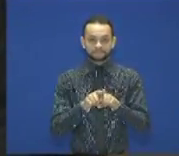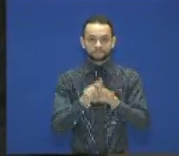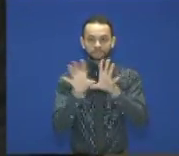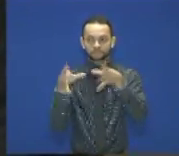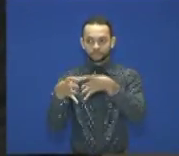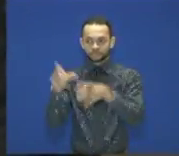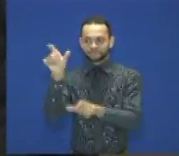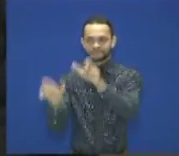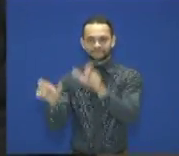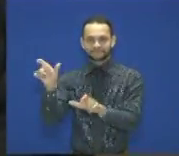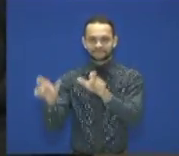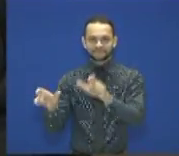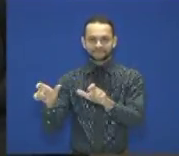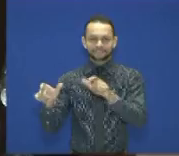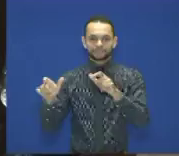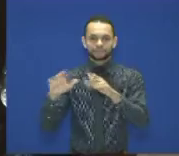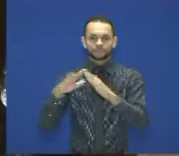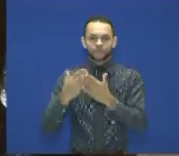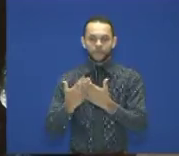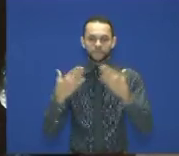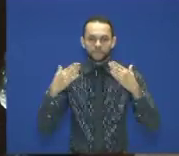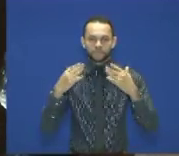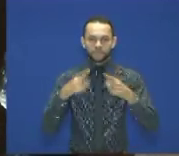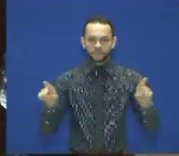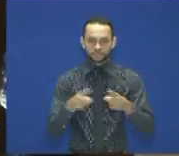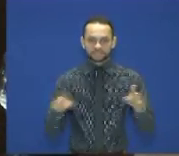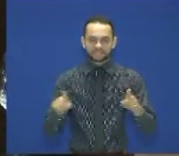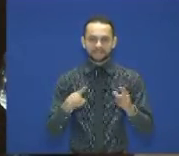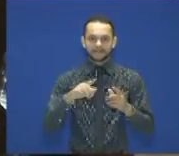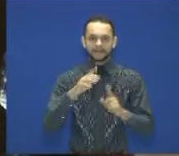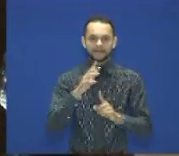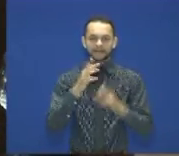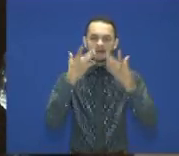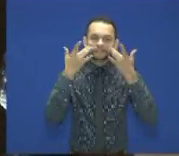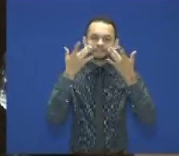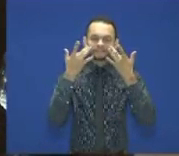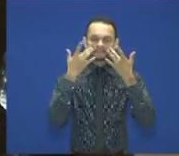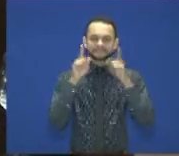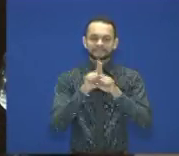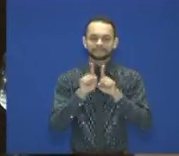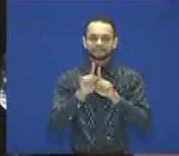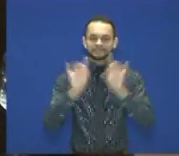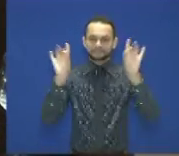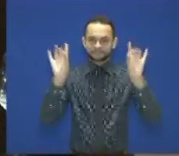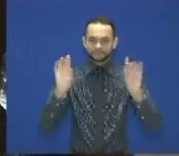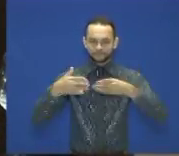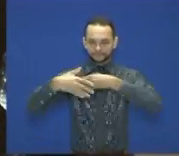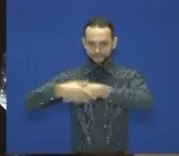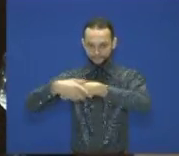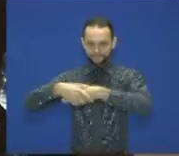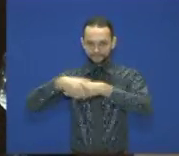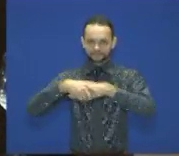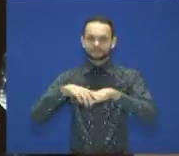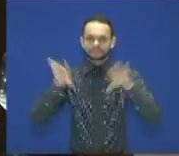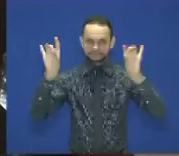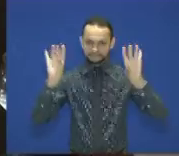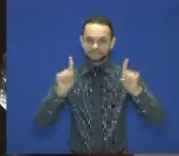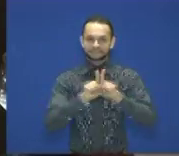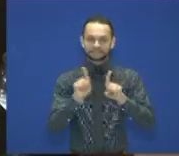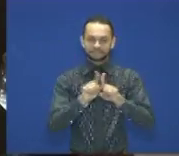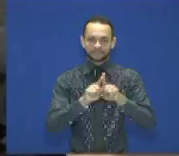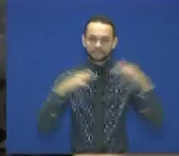da Escola de Música e Artes Cênicas e, de modo especial, os formandos da Faculdade de Educação Física e